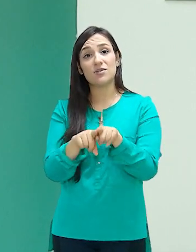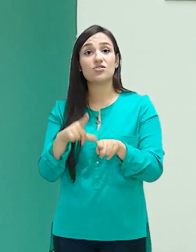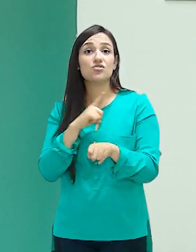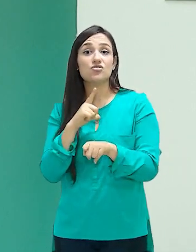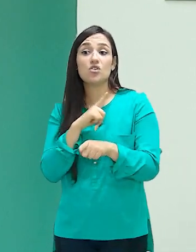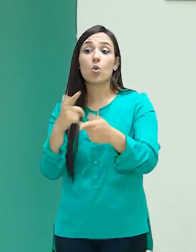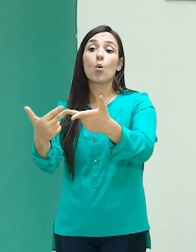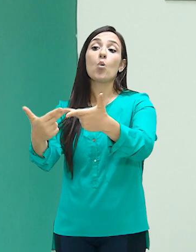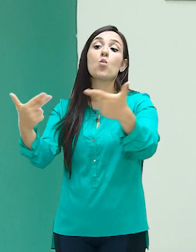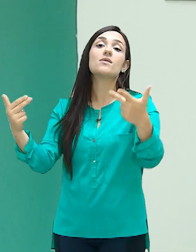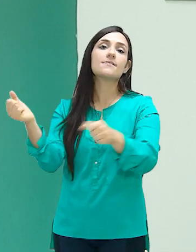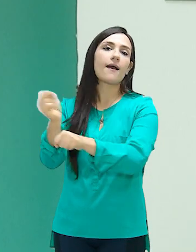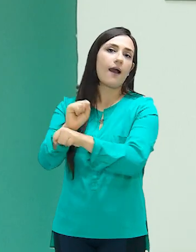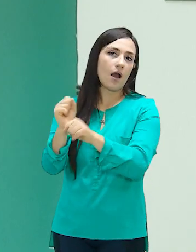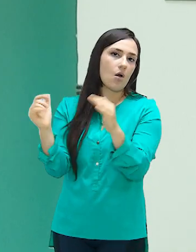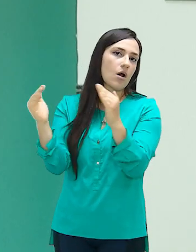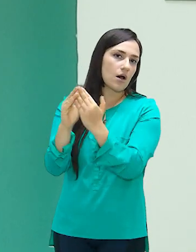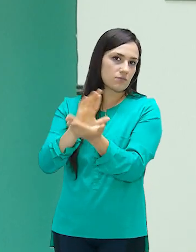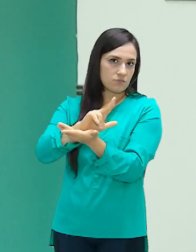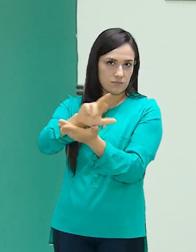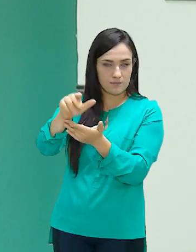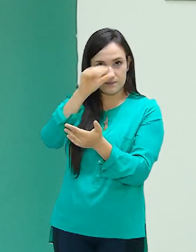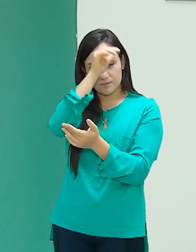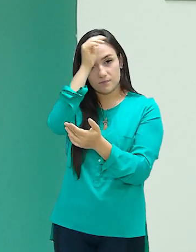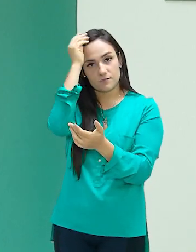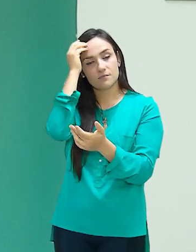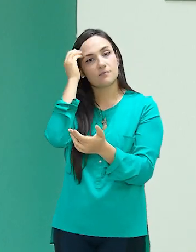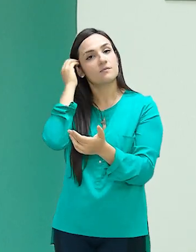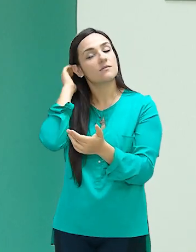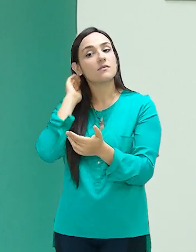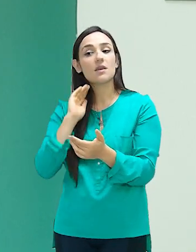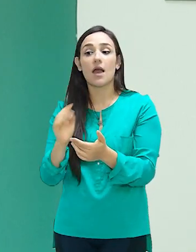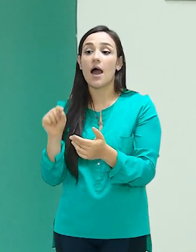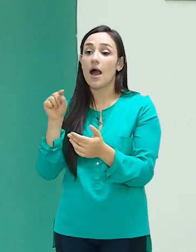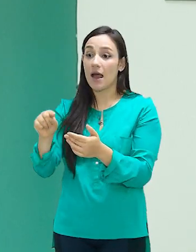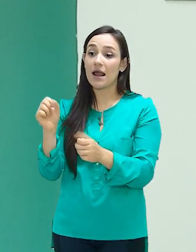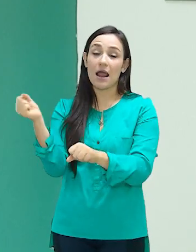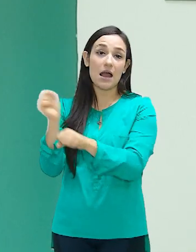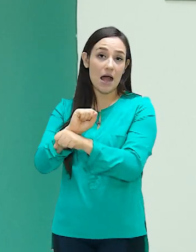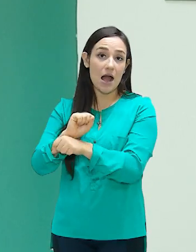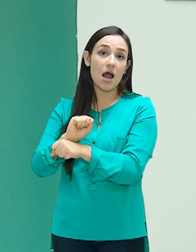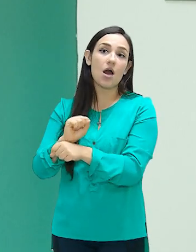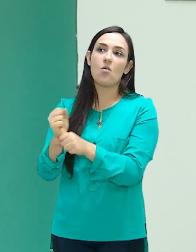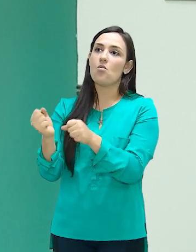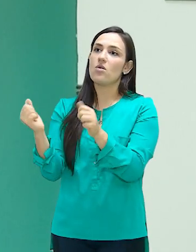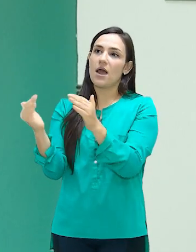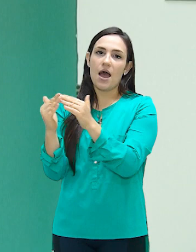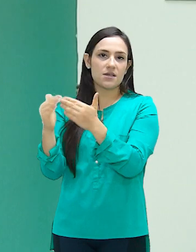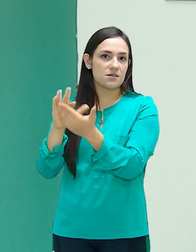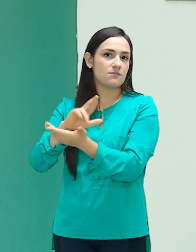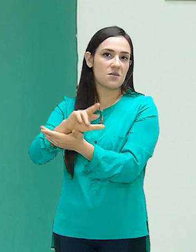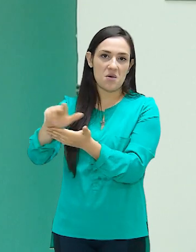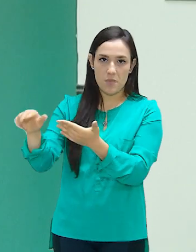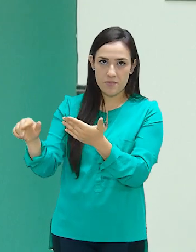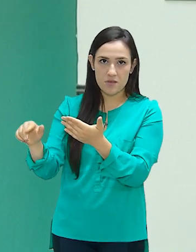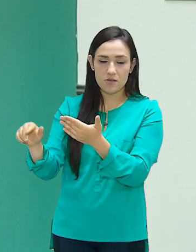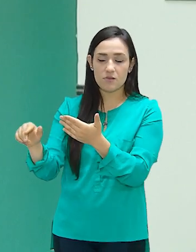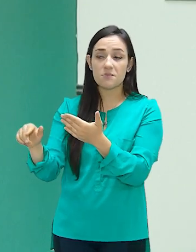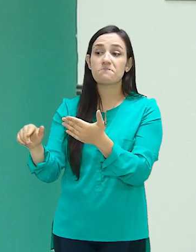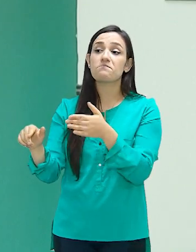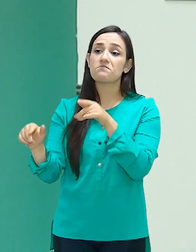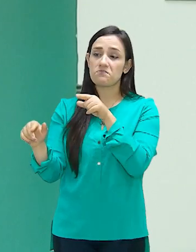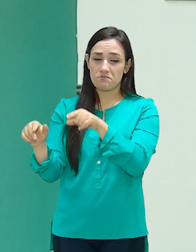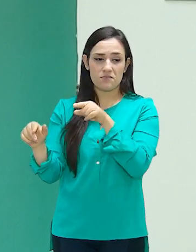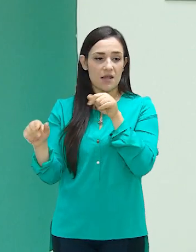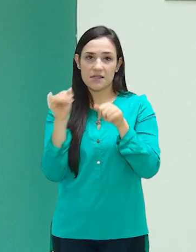patrimônios. O patrimônio, ele vai até, a dívida é paga até o patrimônio que foi